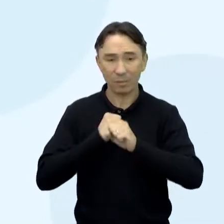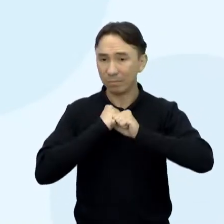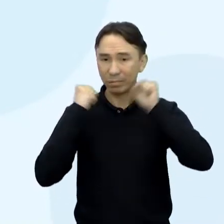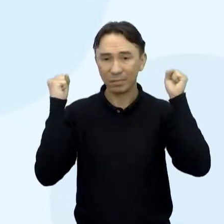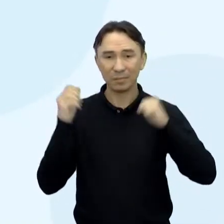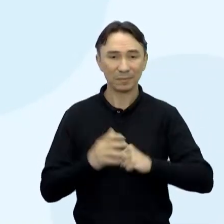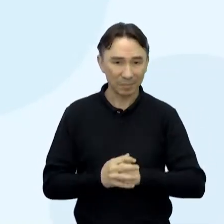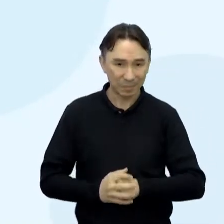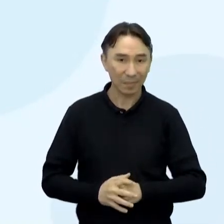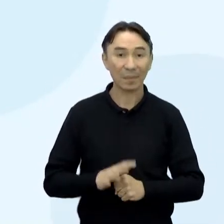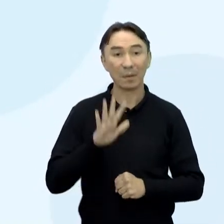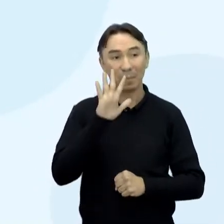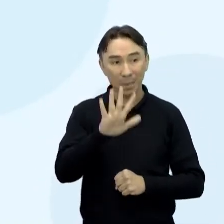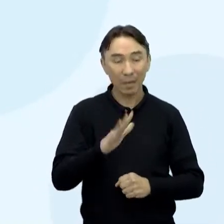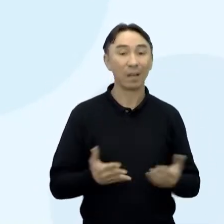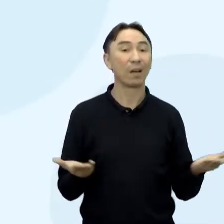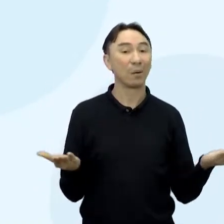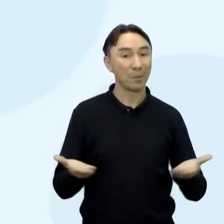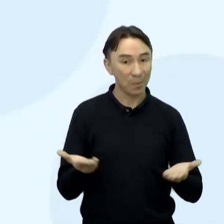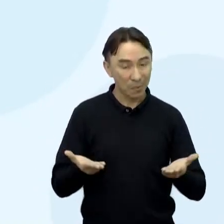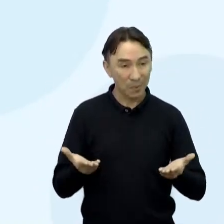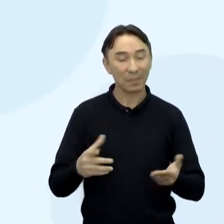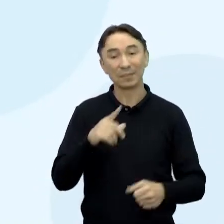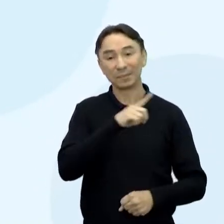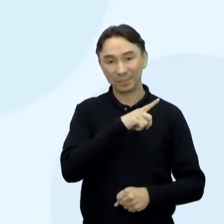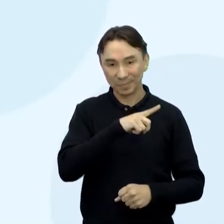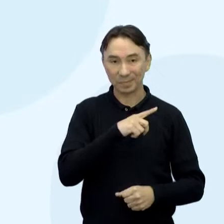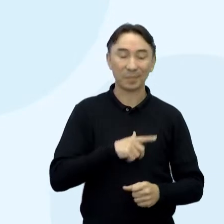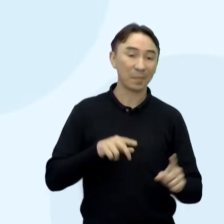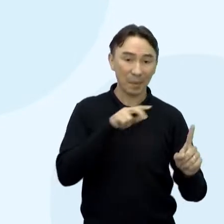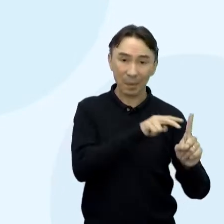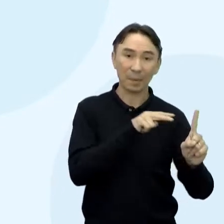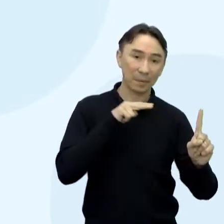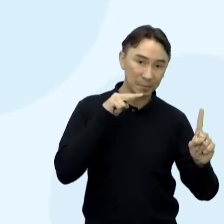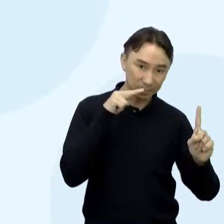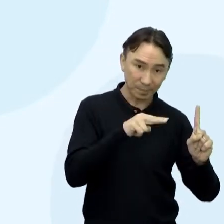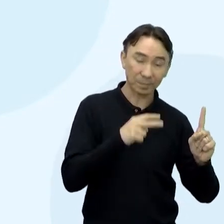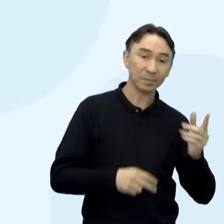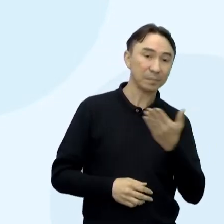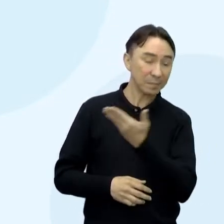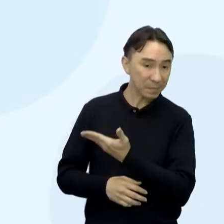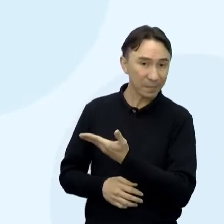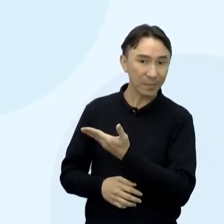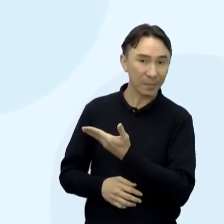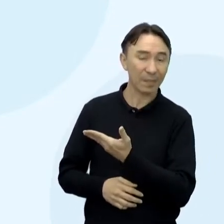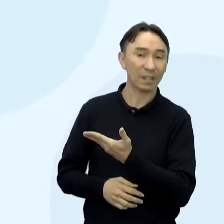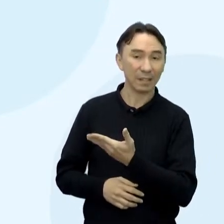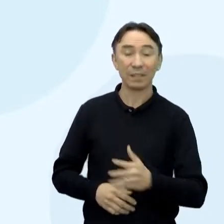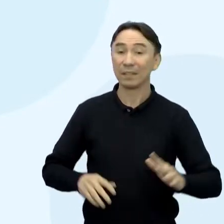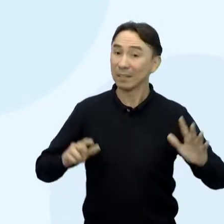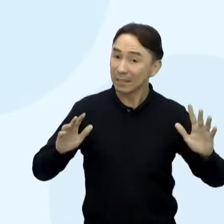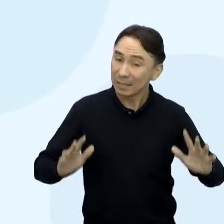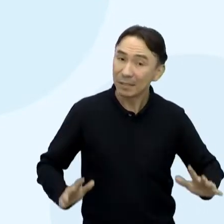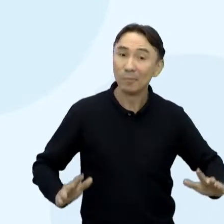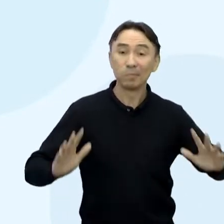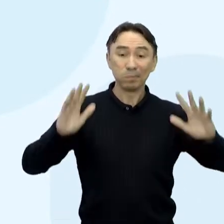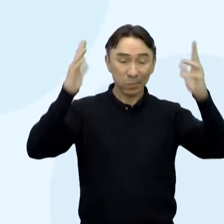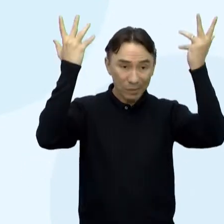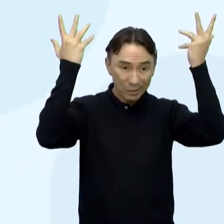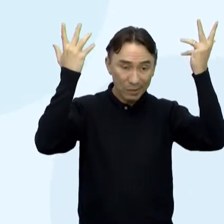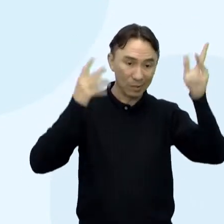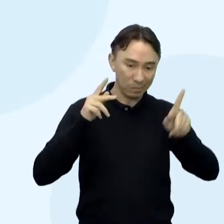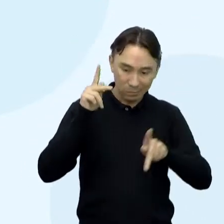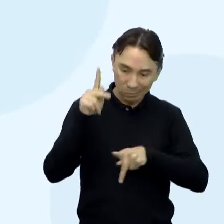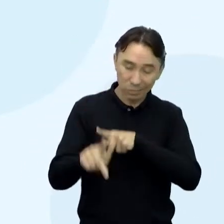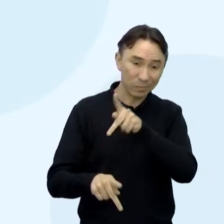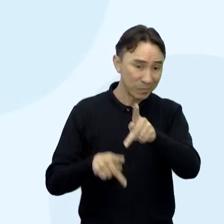em diante. Olha lá, já falei para vocês, uma festa pública é uma celebração